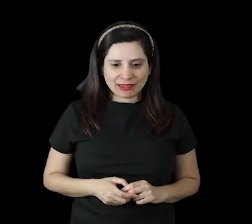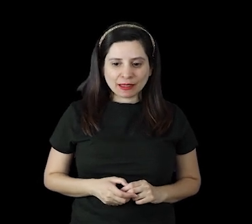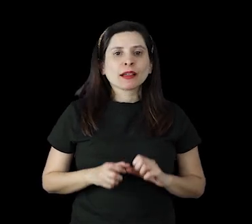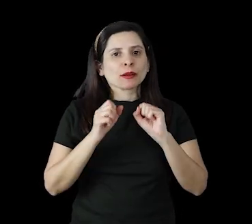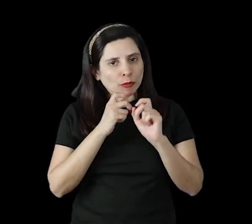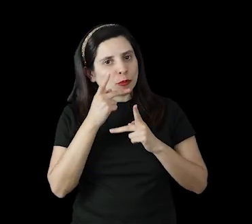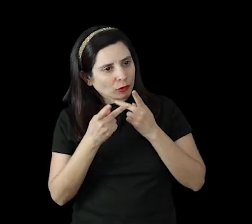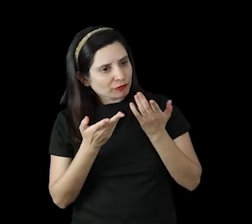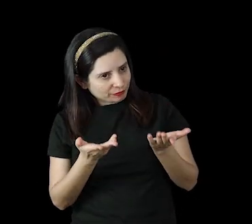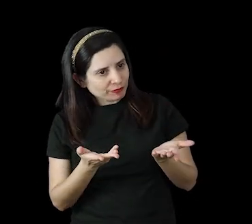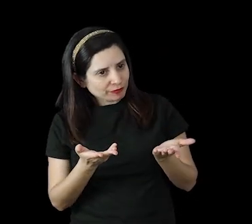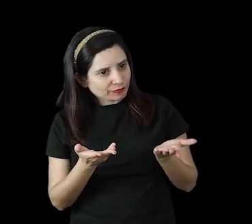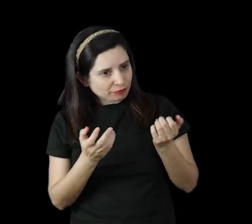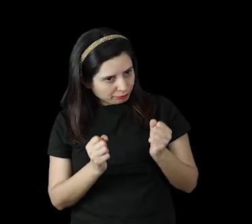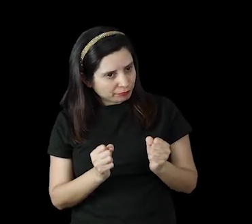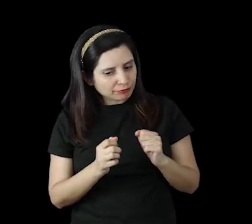Pode falar, Carolina.